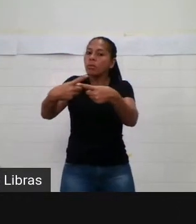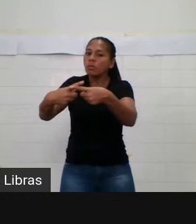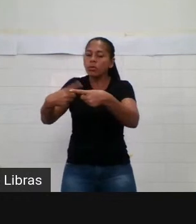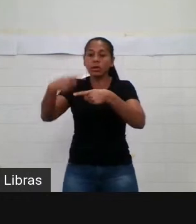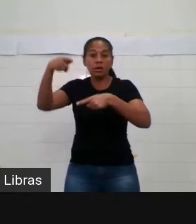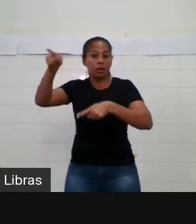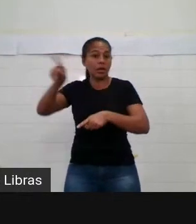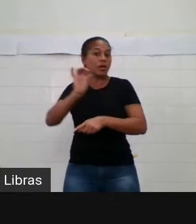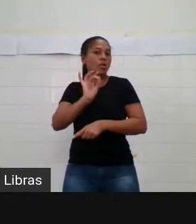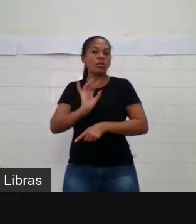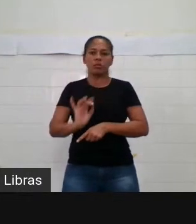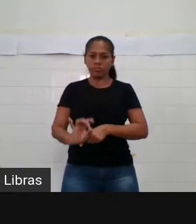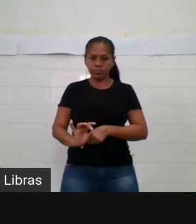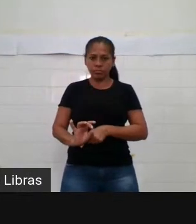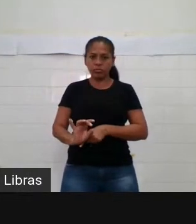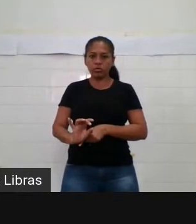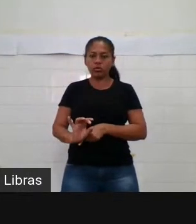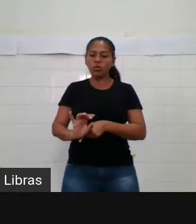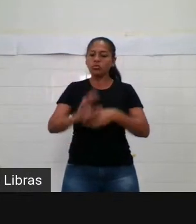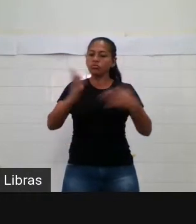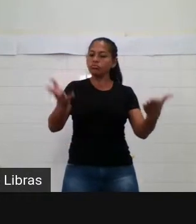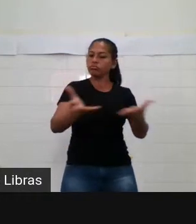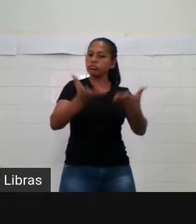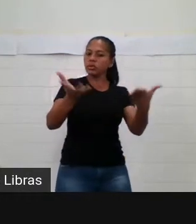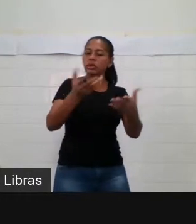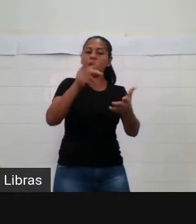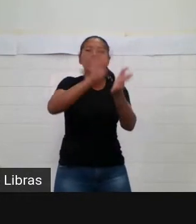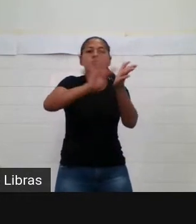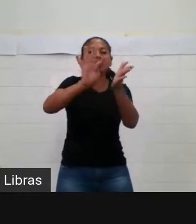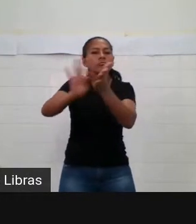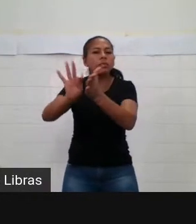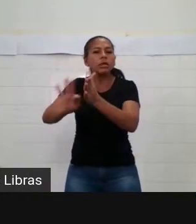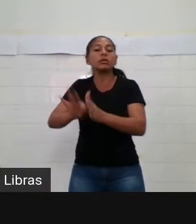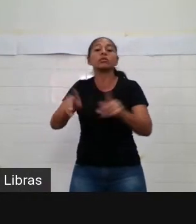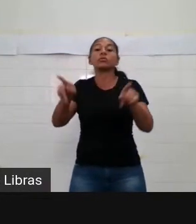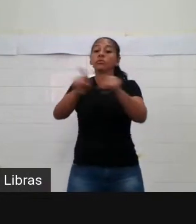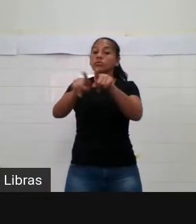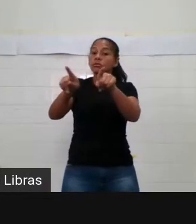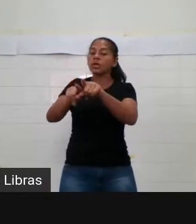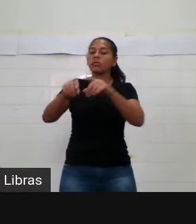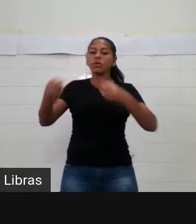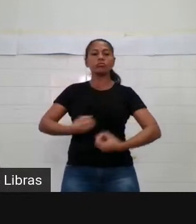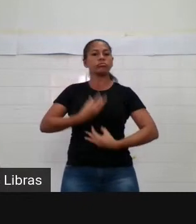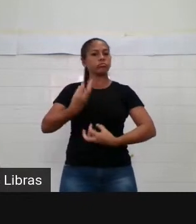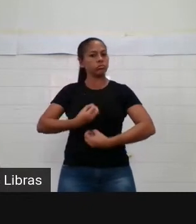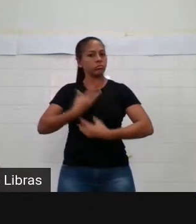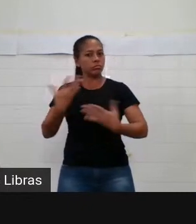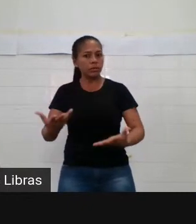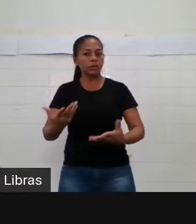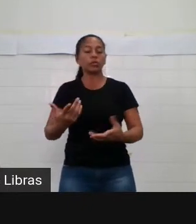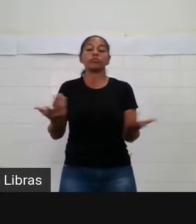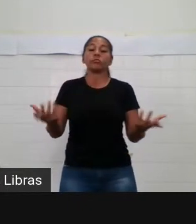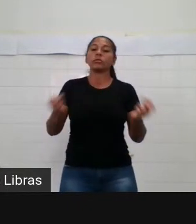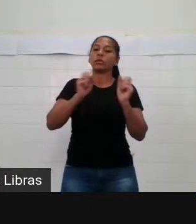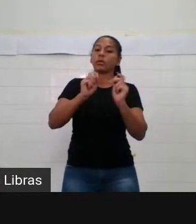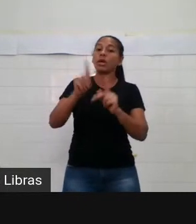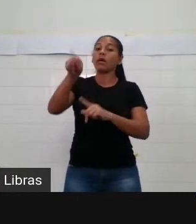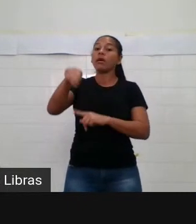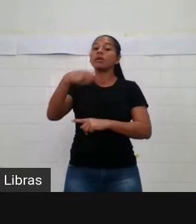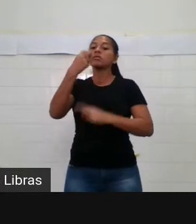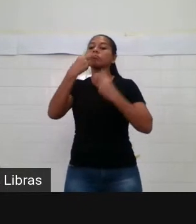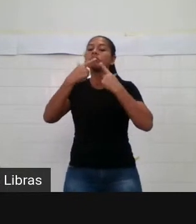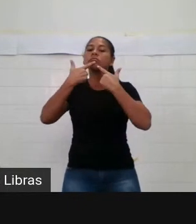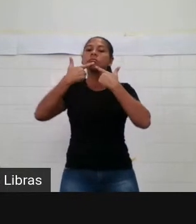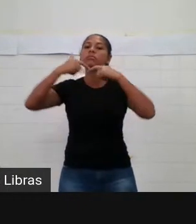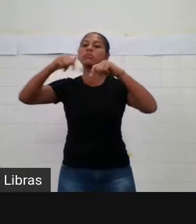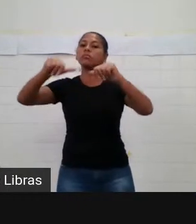só se dedica a textos que são ficcionais, como textos também que são poéticos. Então, portanto, essa linguagem,